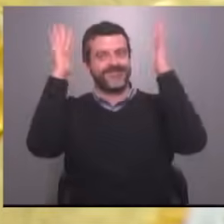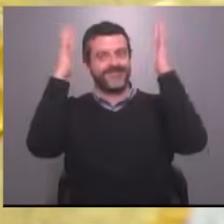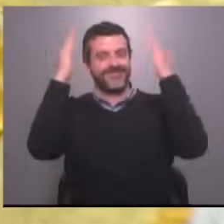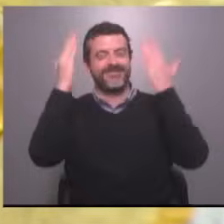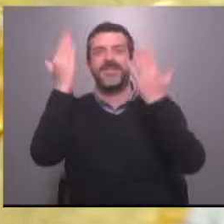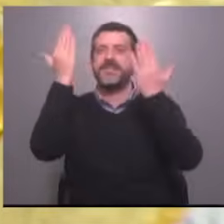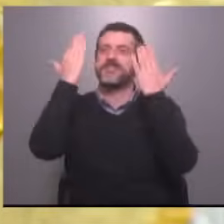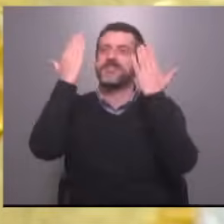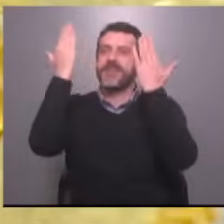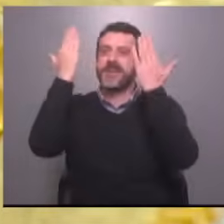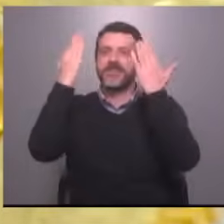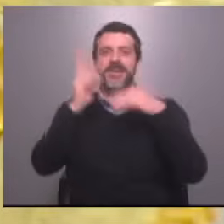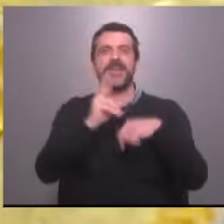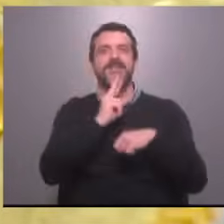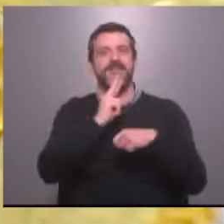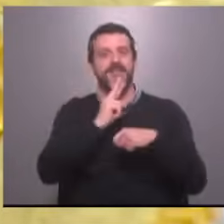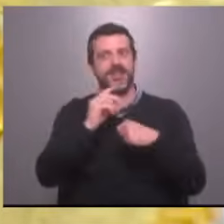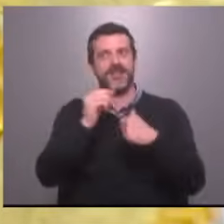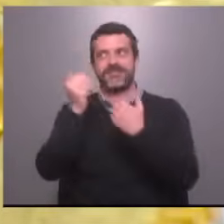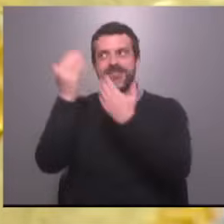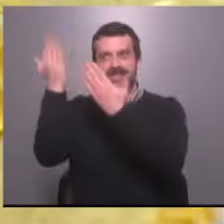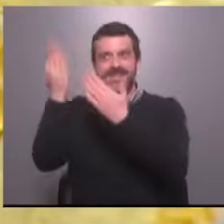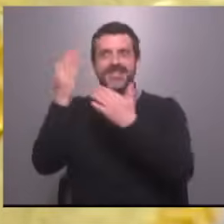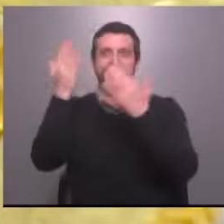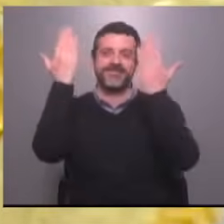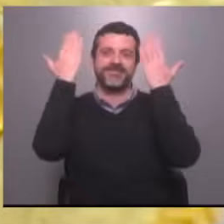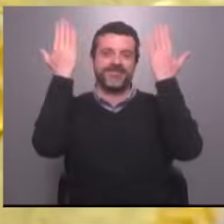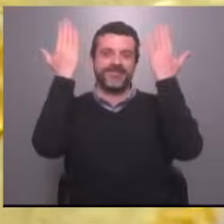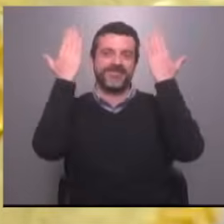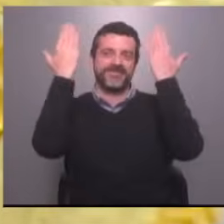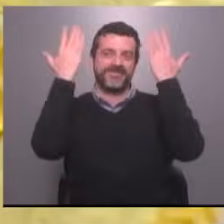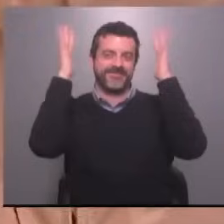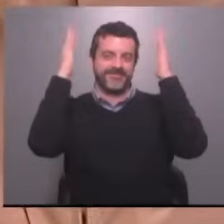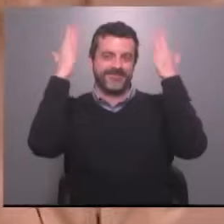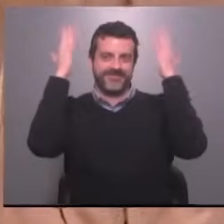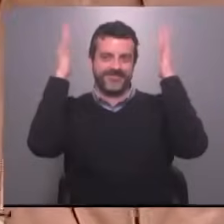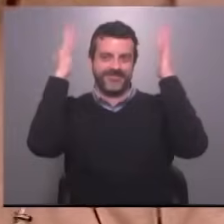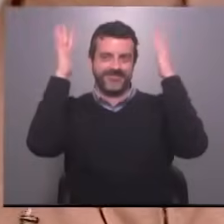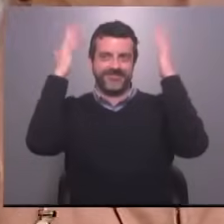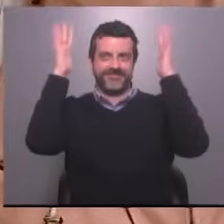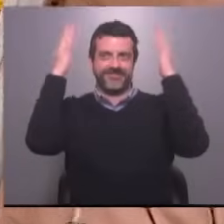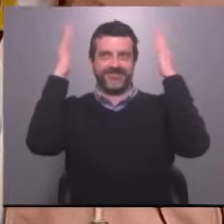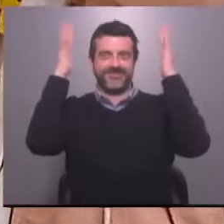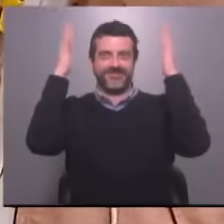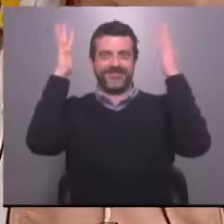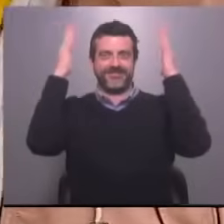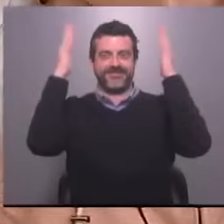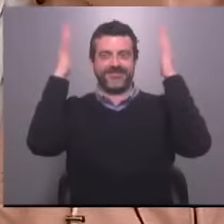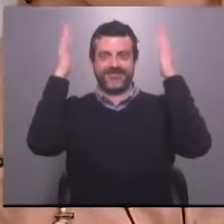Daqui de Fátima, queremos enviar os nossos parabéns.